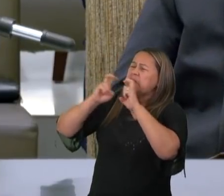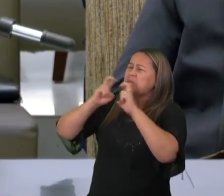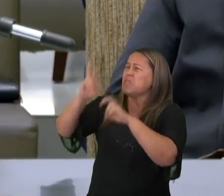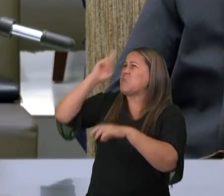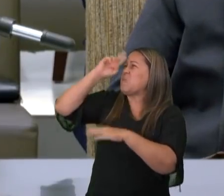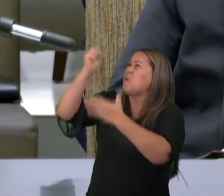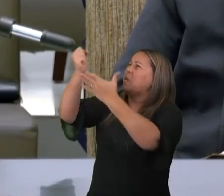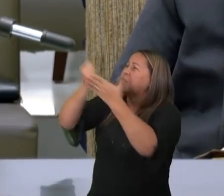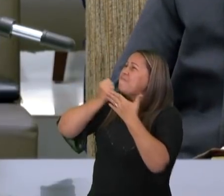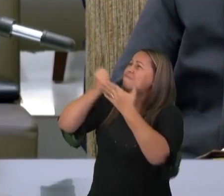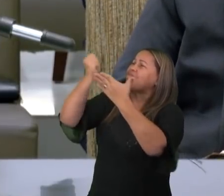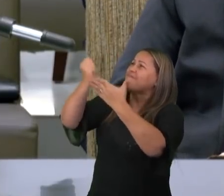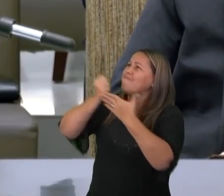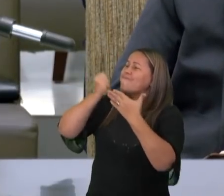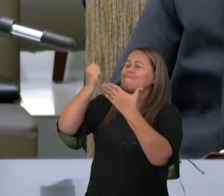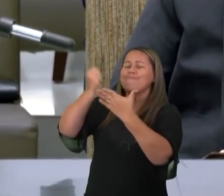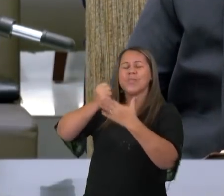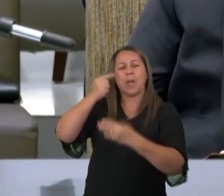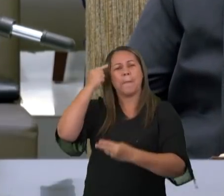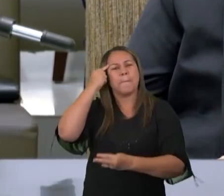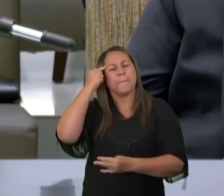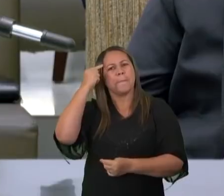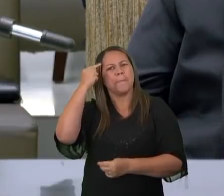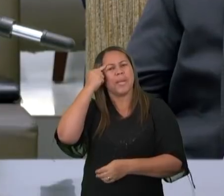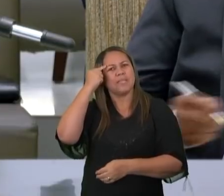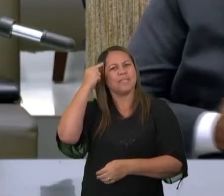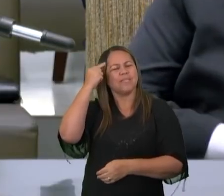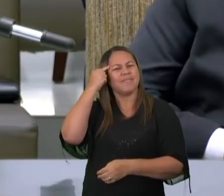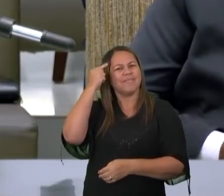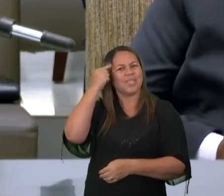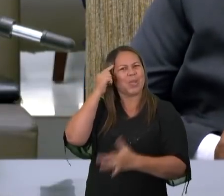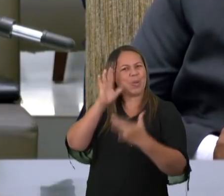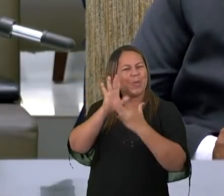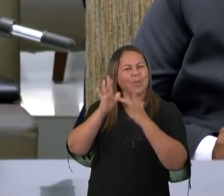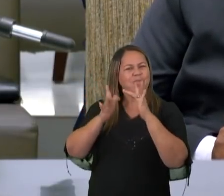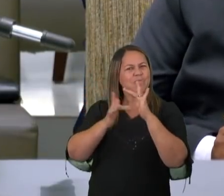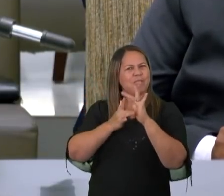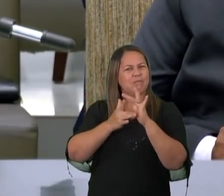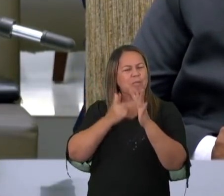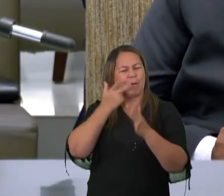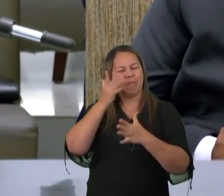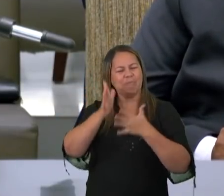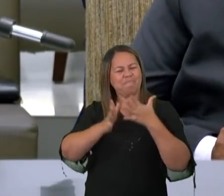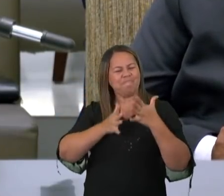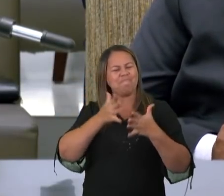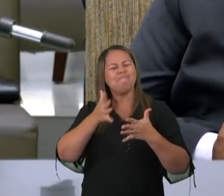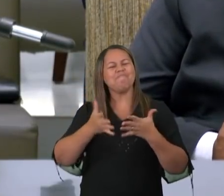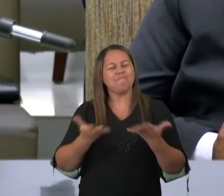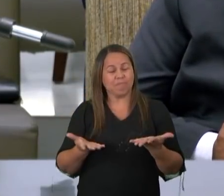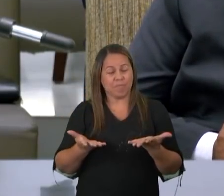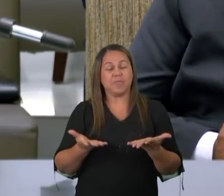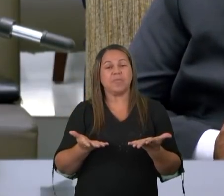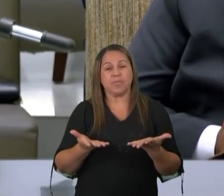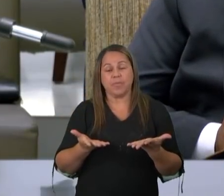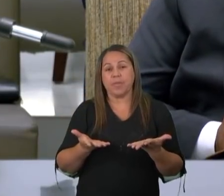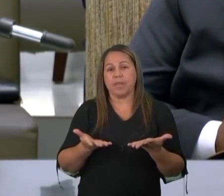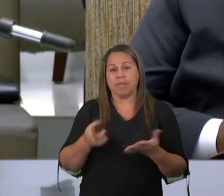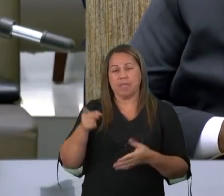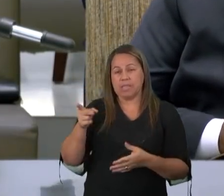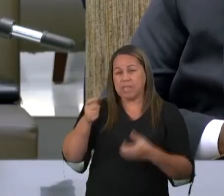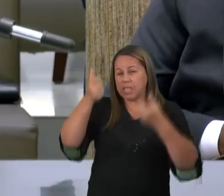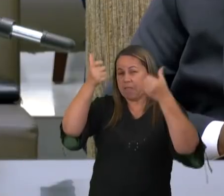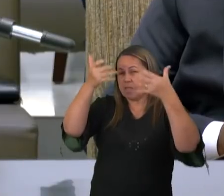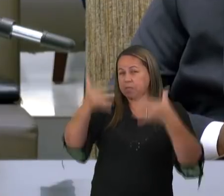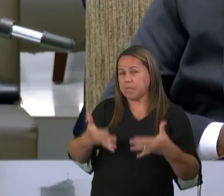ajuda, pensando nas palavras ditas pelo Senhor Jesus quando Ele se referia à sua